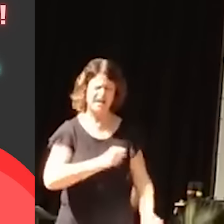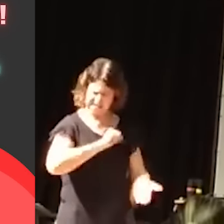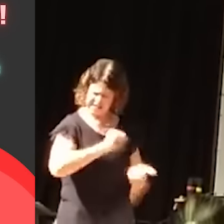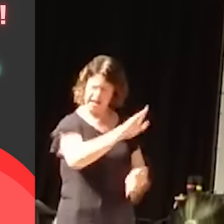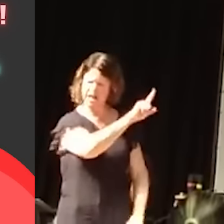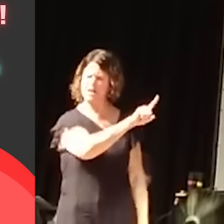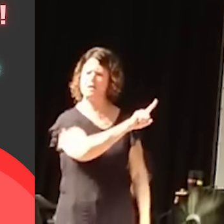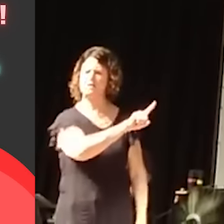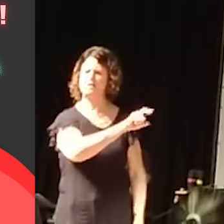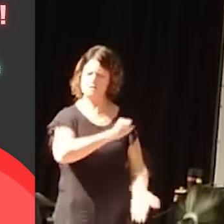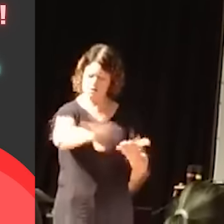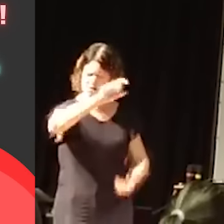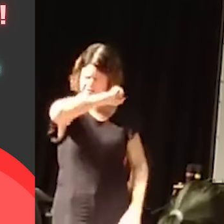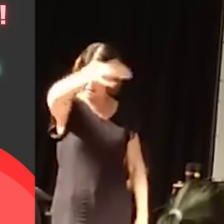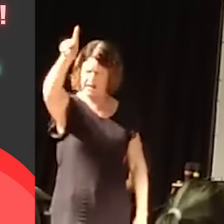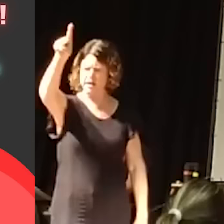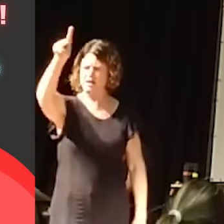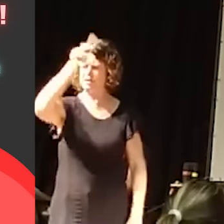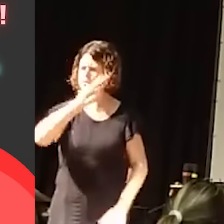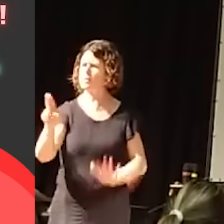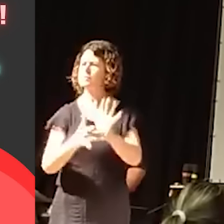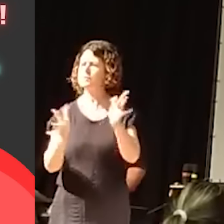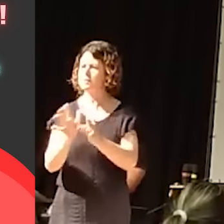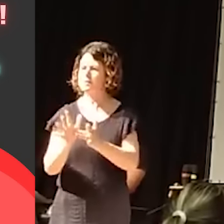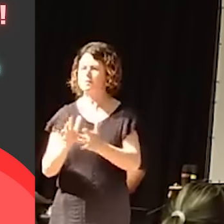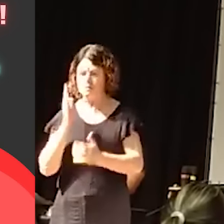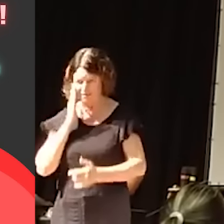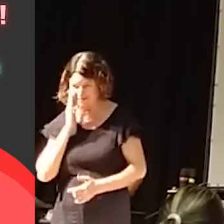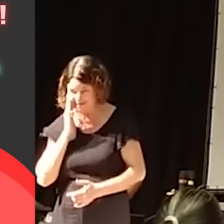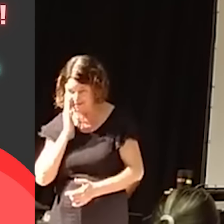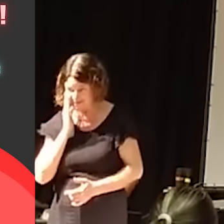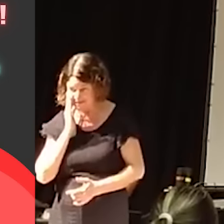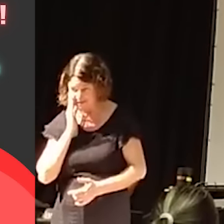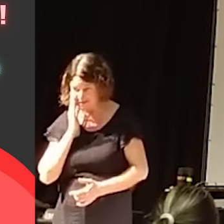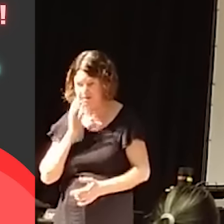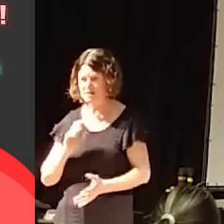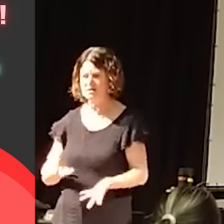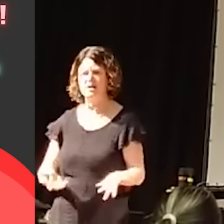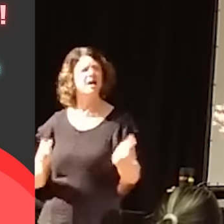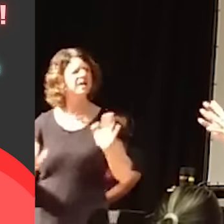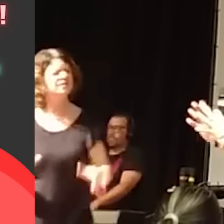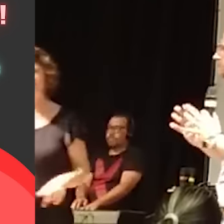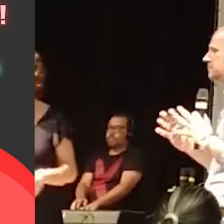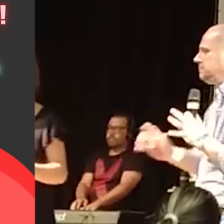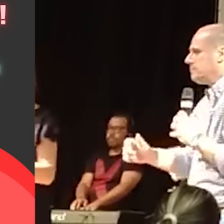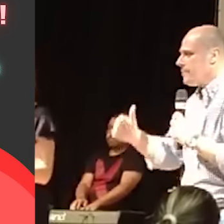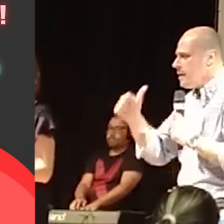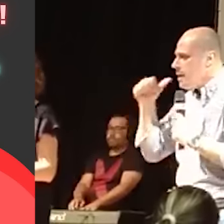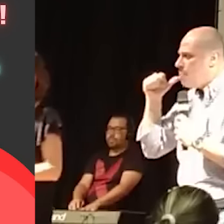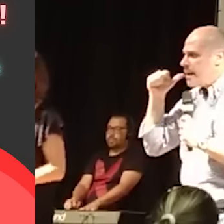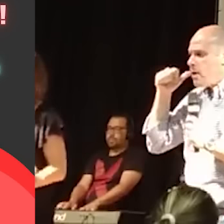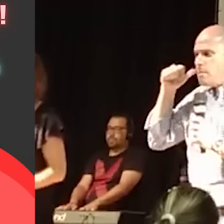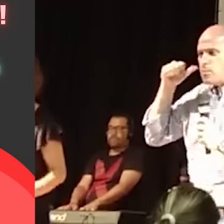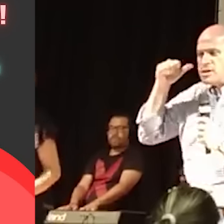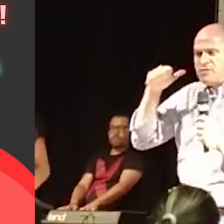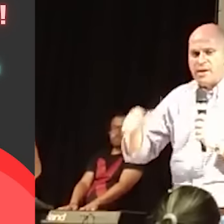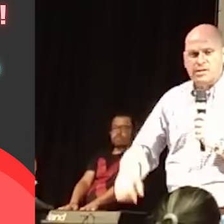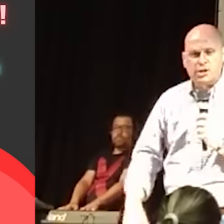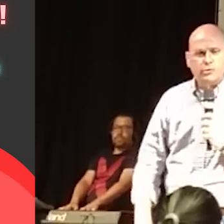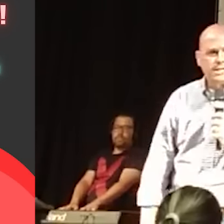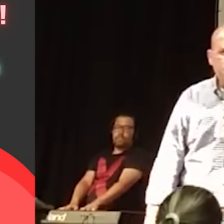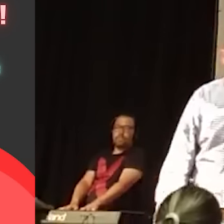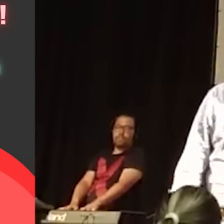vocês vão experimentar isso talvez seja novo pastor nunca ouvi ninguém pregar assim eu preguei alguma